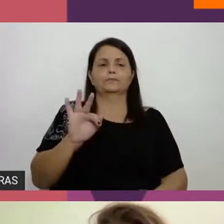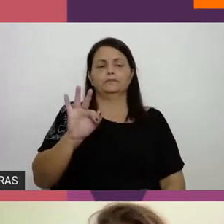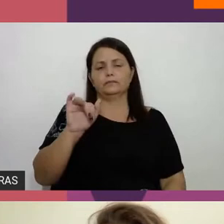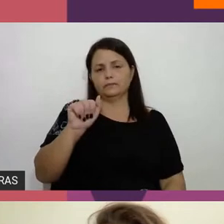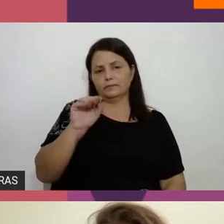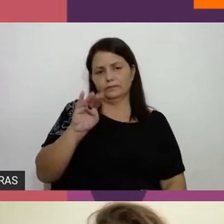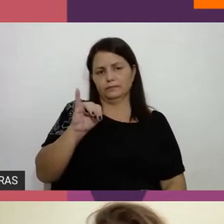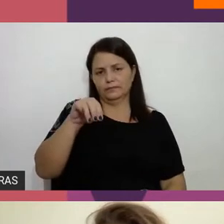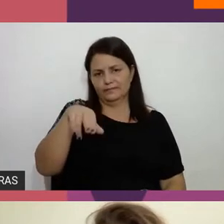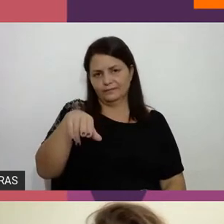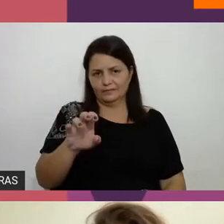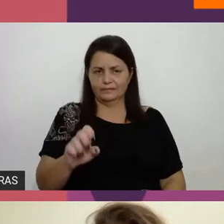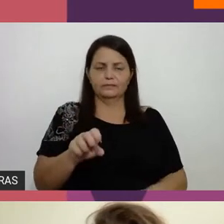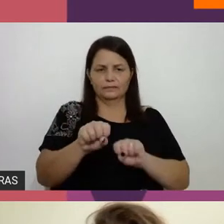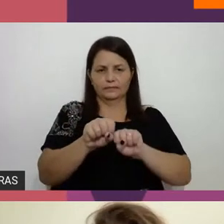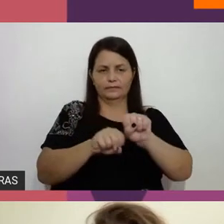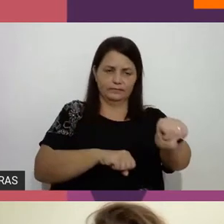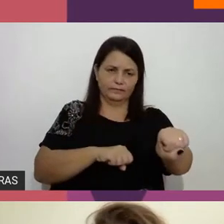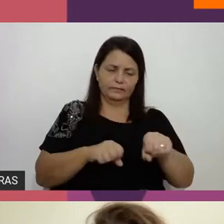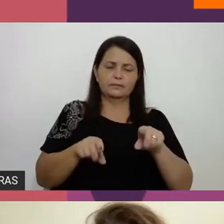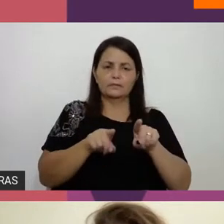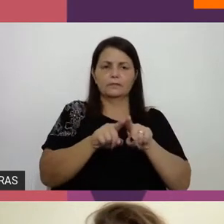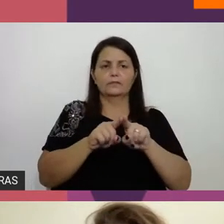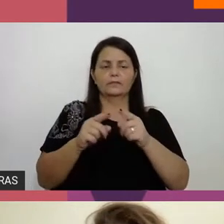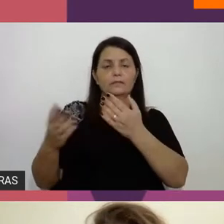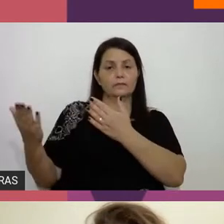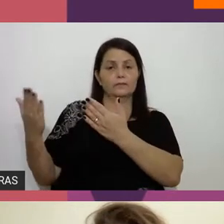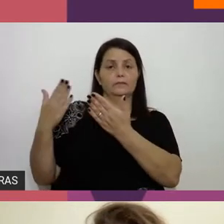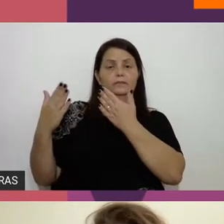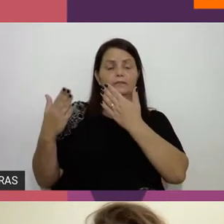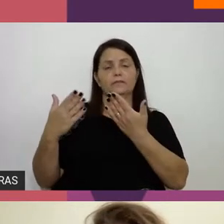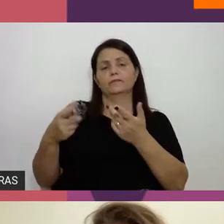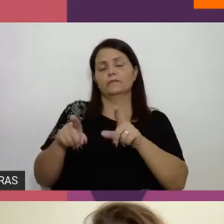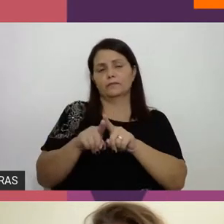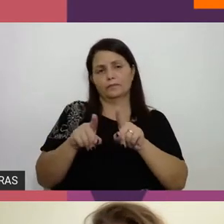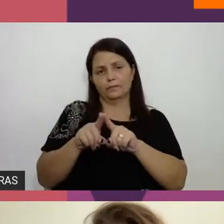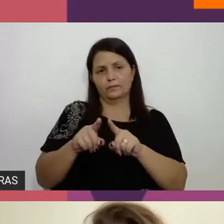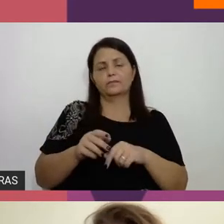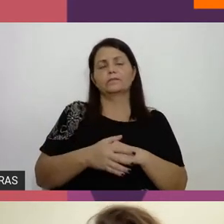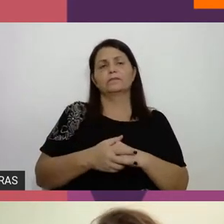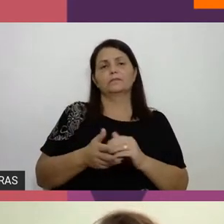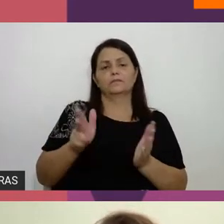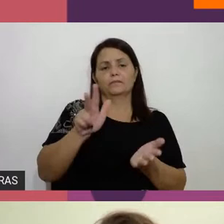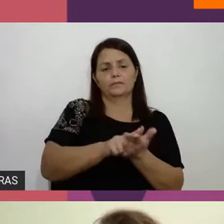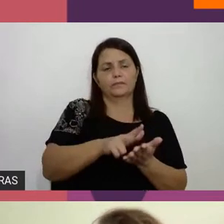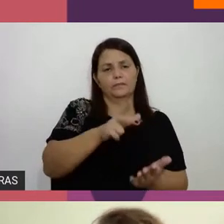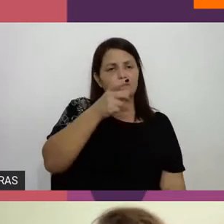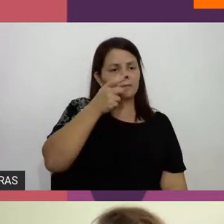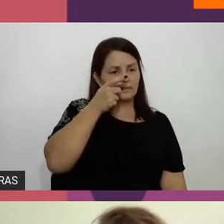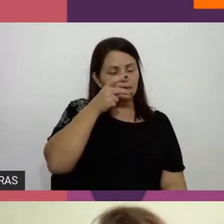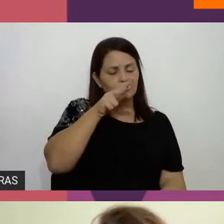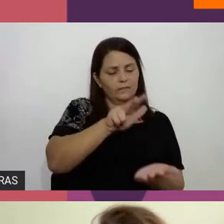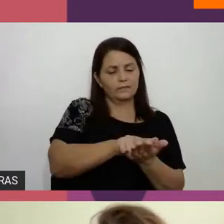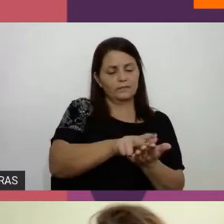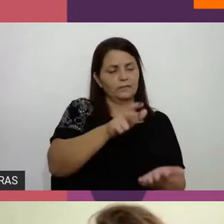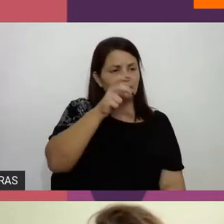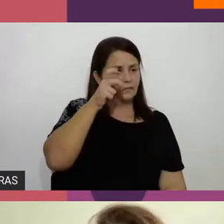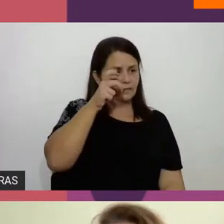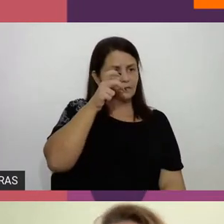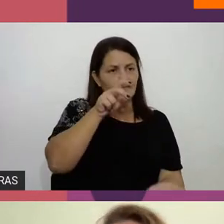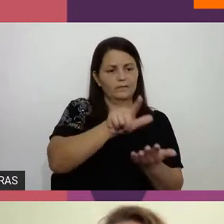tô vendo que tem uma formação a como o psiquiatra e psicanalista não se teatro